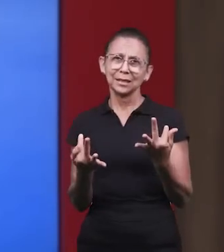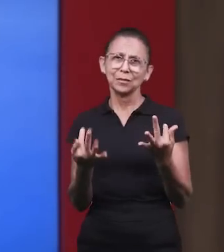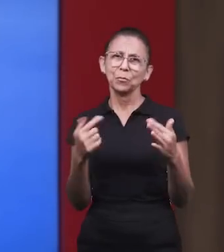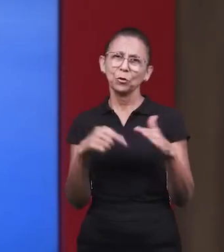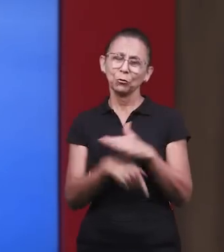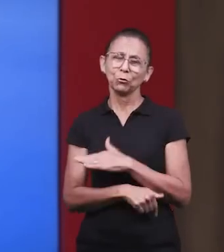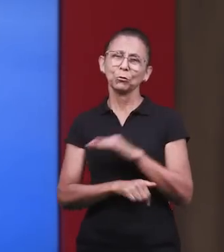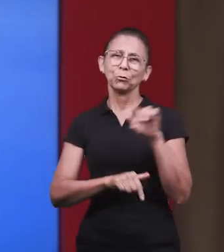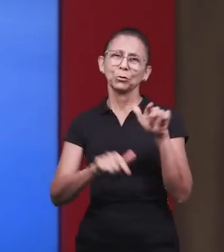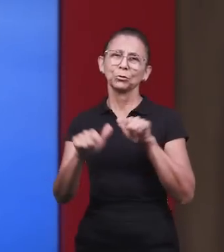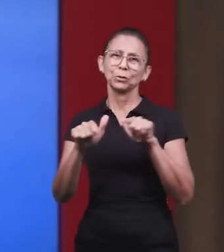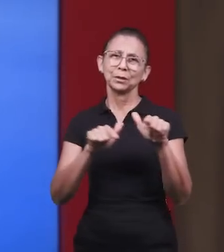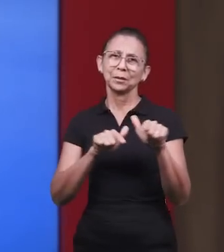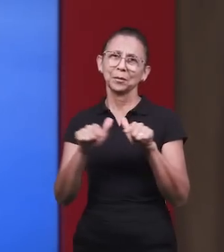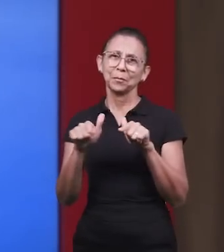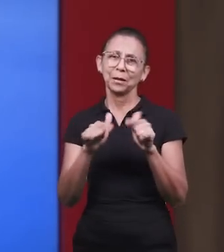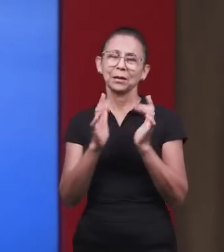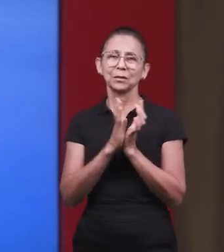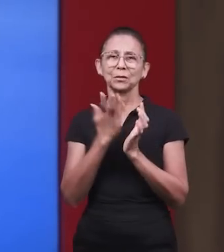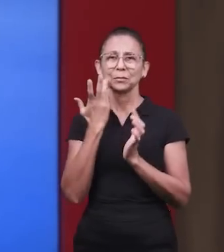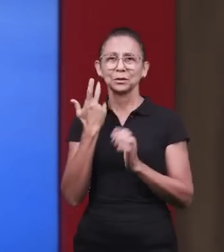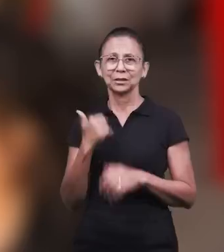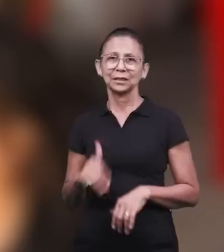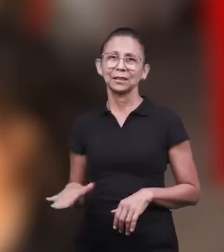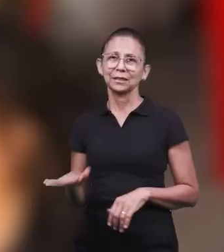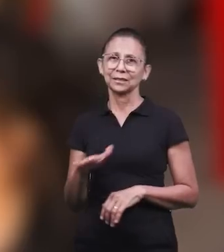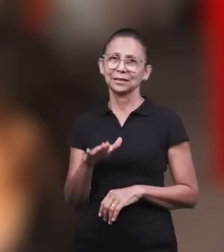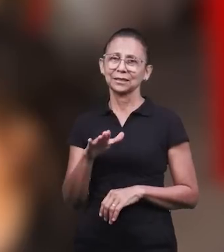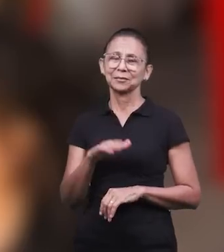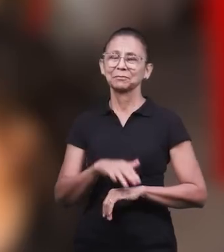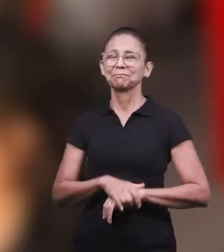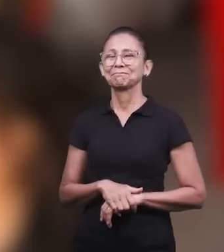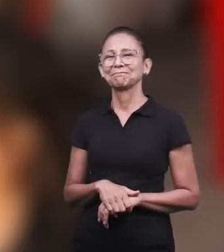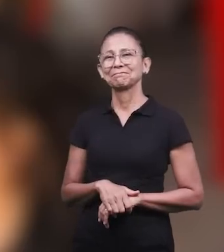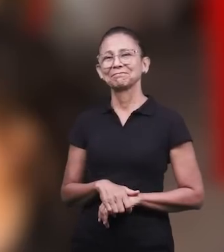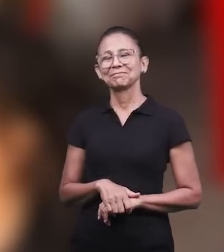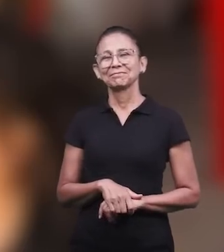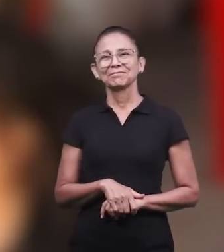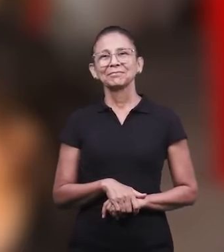trabalho feito em espanhol com as nossas crianças de lá.